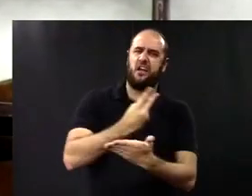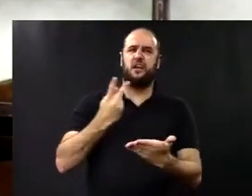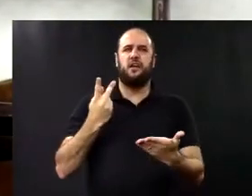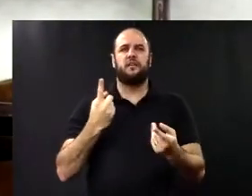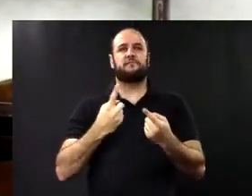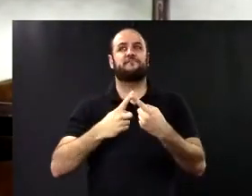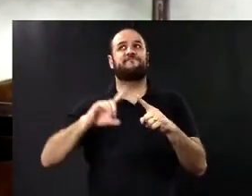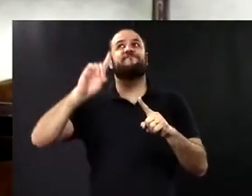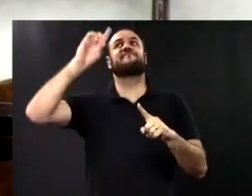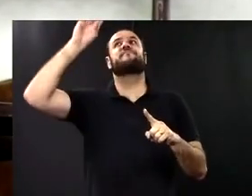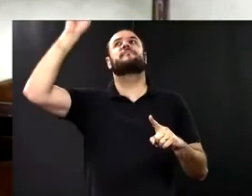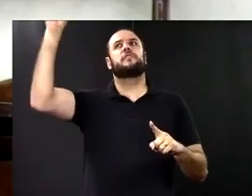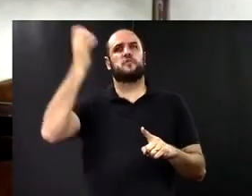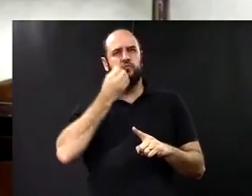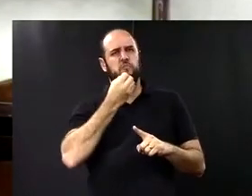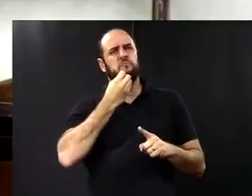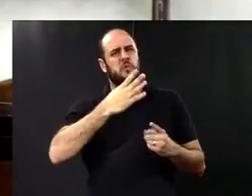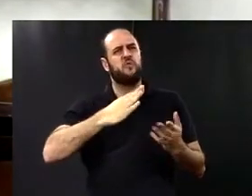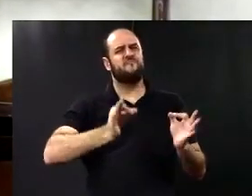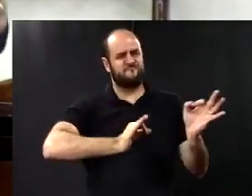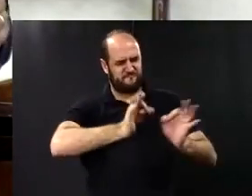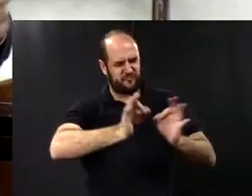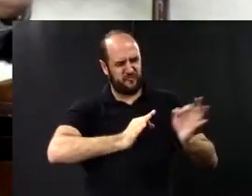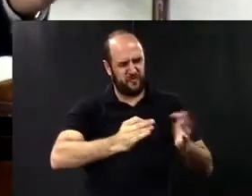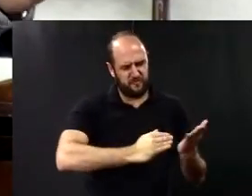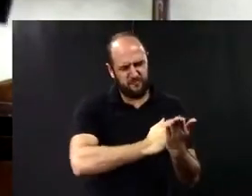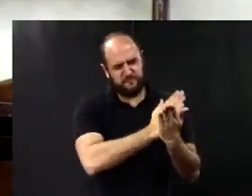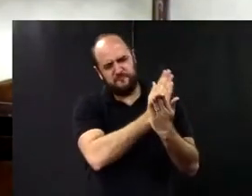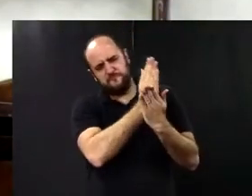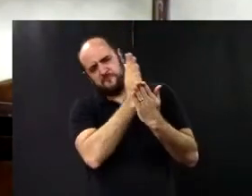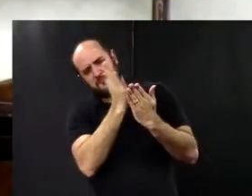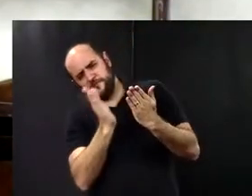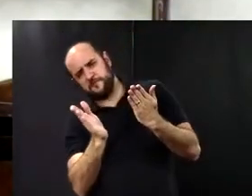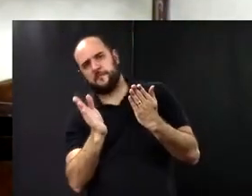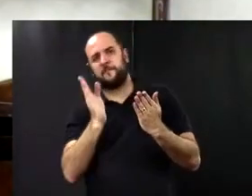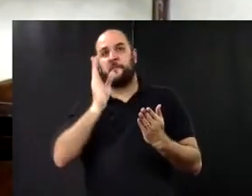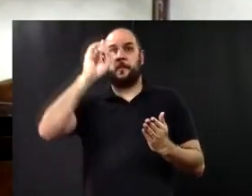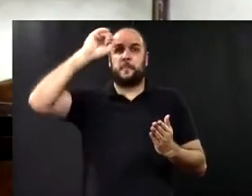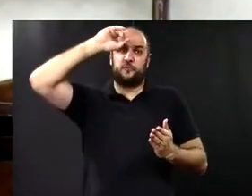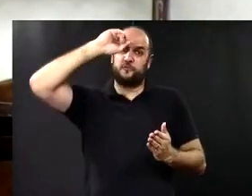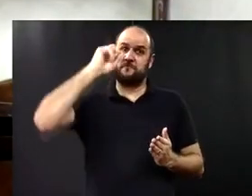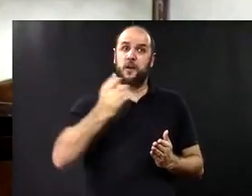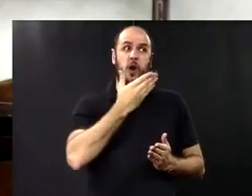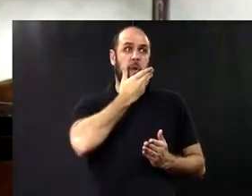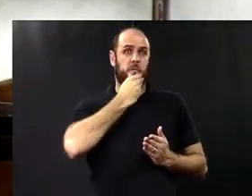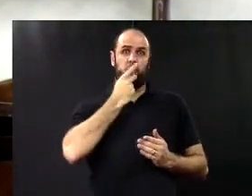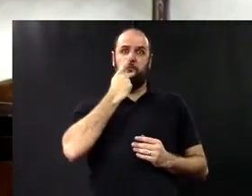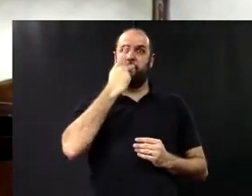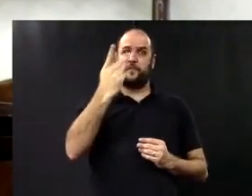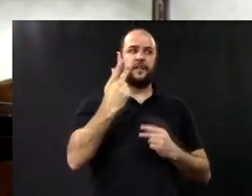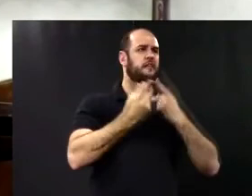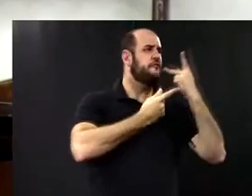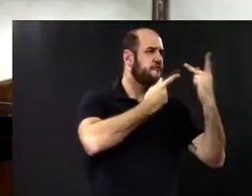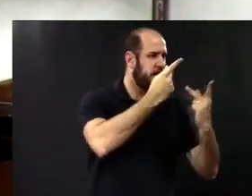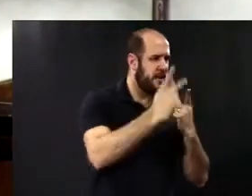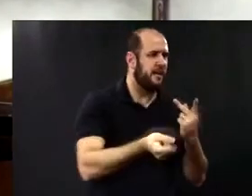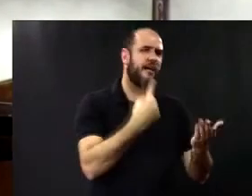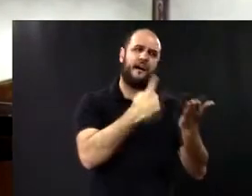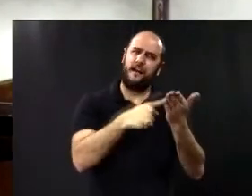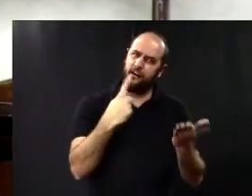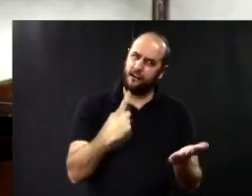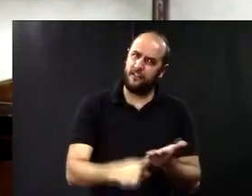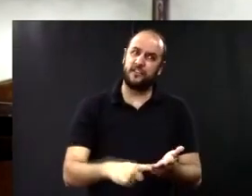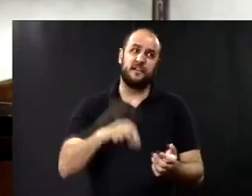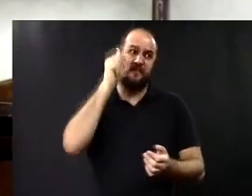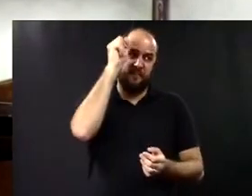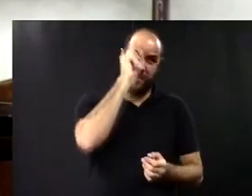Deus punindo o povo. E por diversas vezes Deus levanta os profetas para falar, para admoestar, para